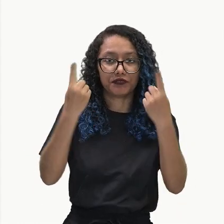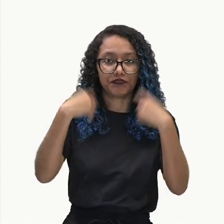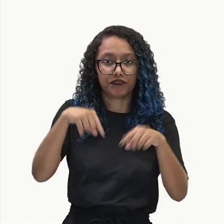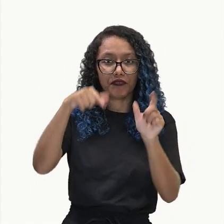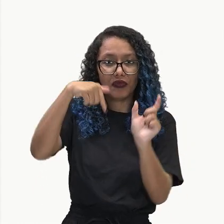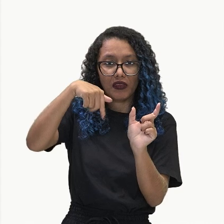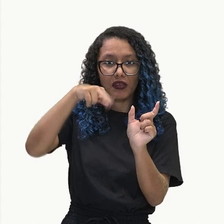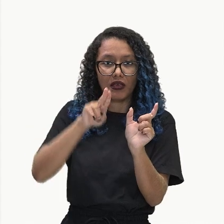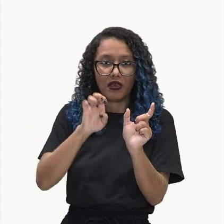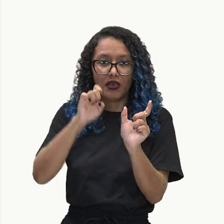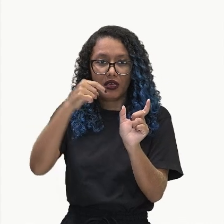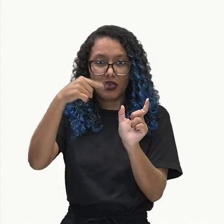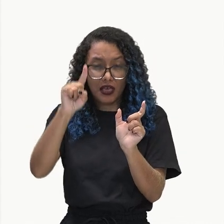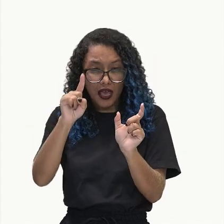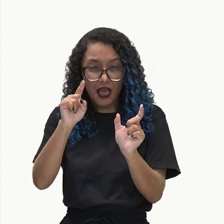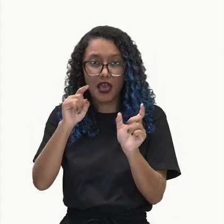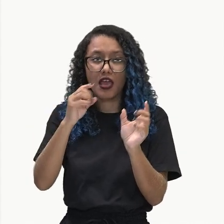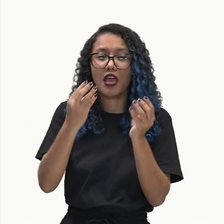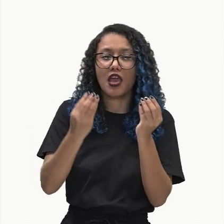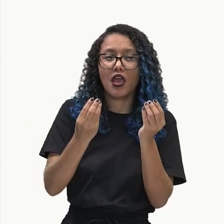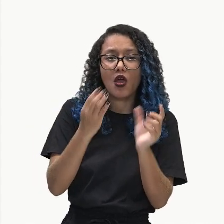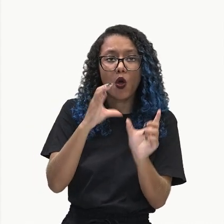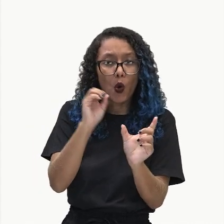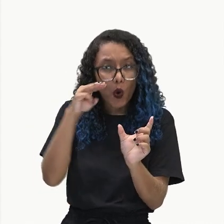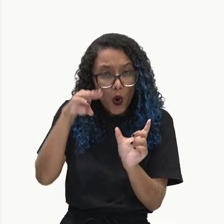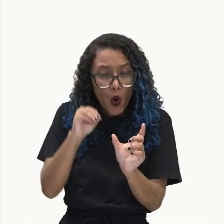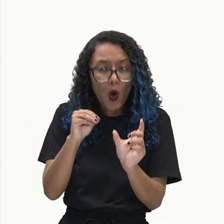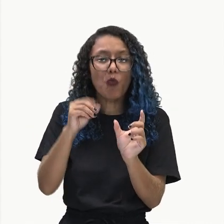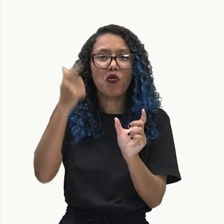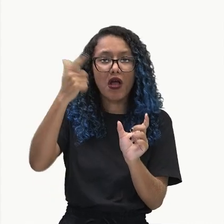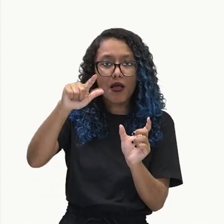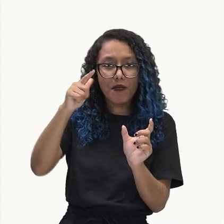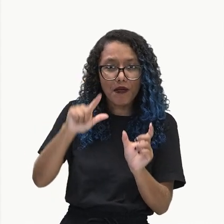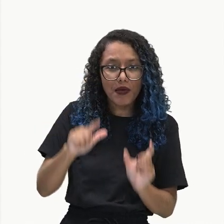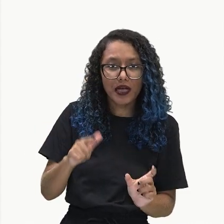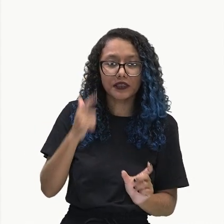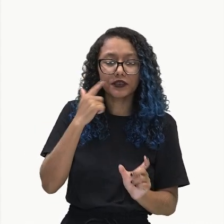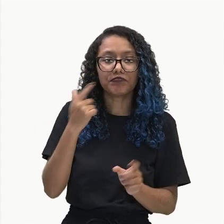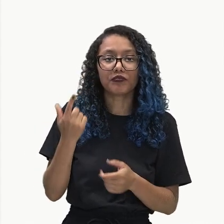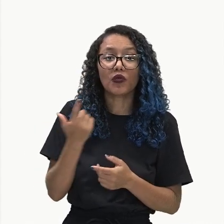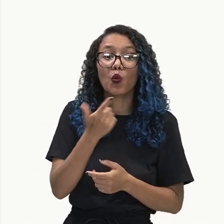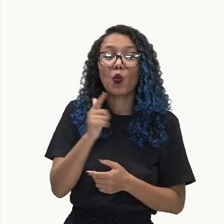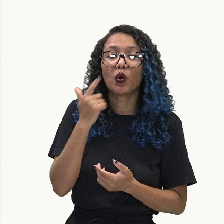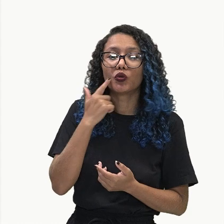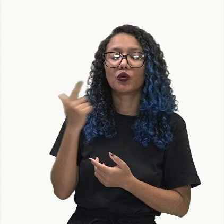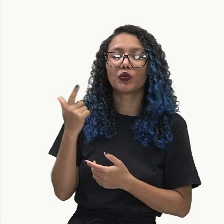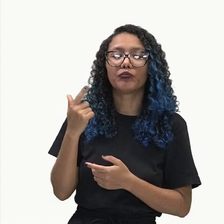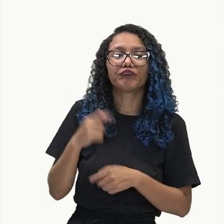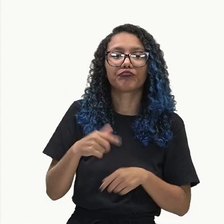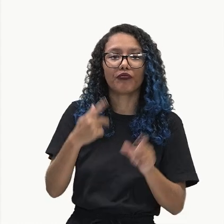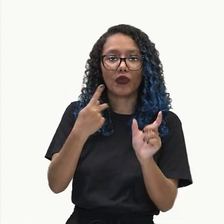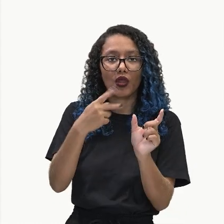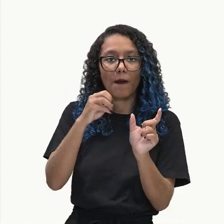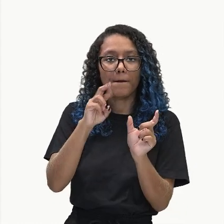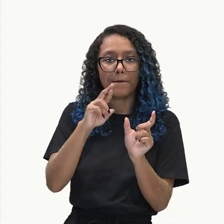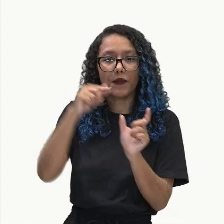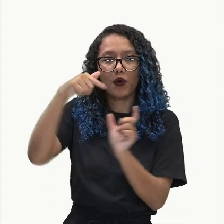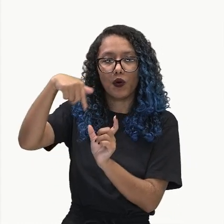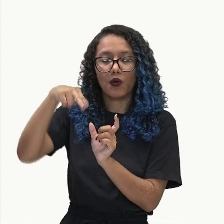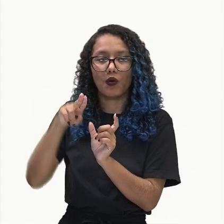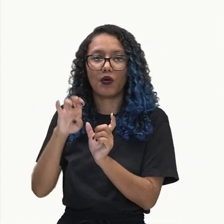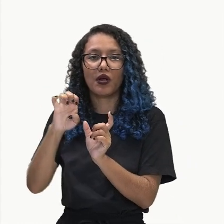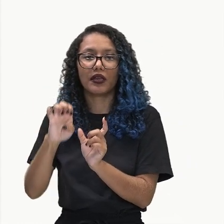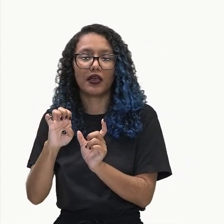chamas? Olha, se repete de novo, né? E por que queres cruzar o rio? Por quê? Por qual